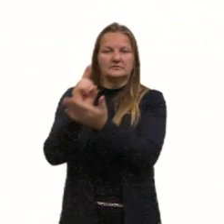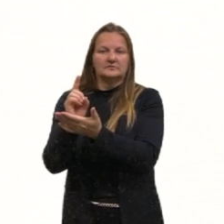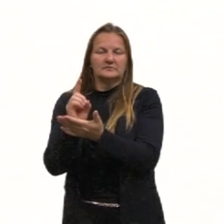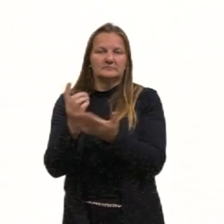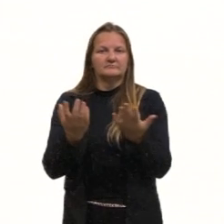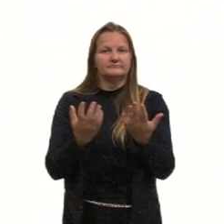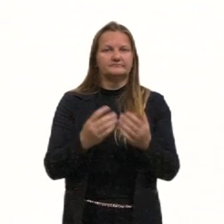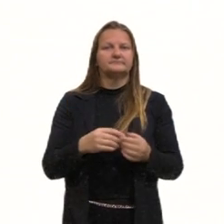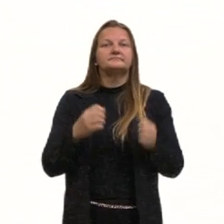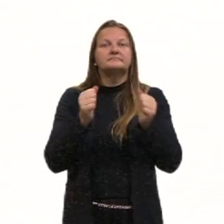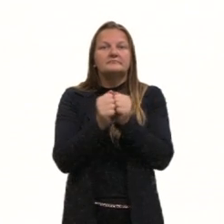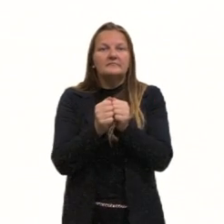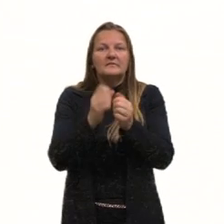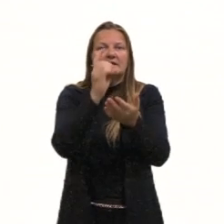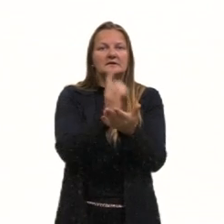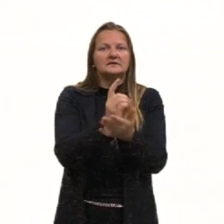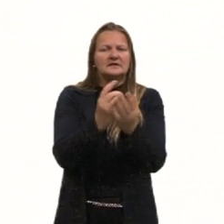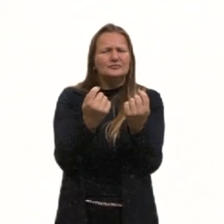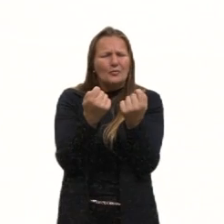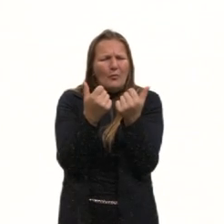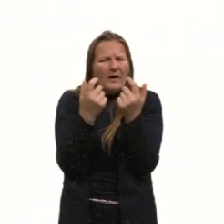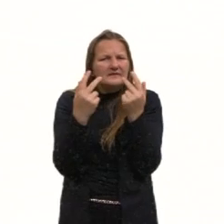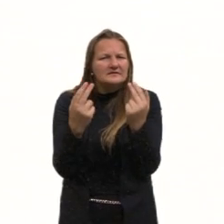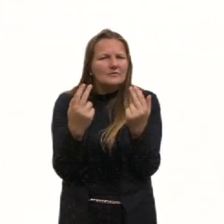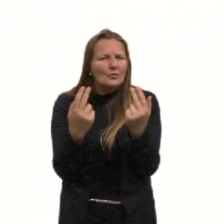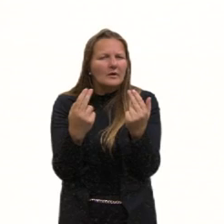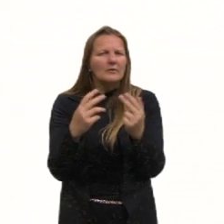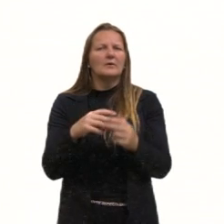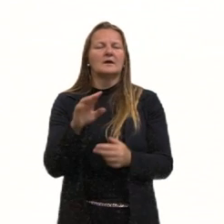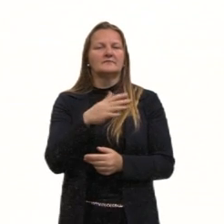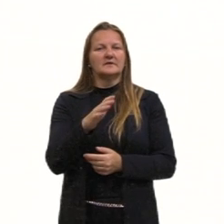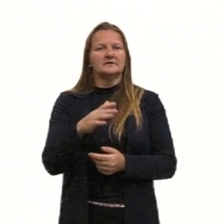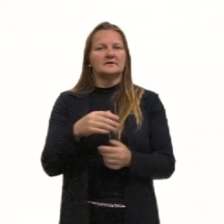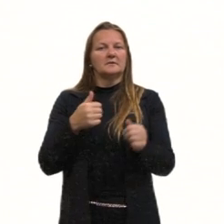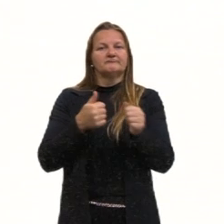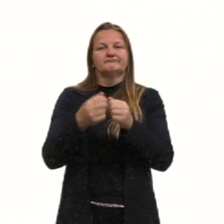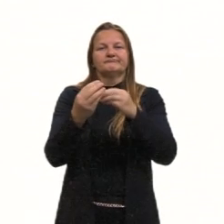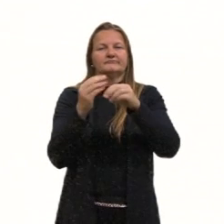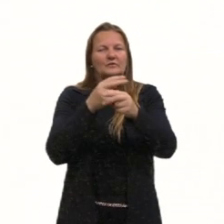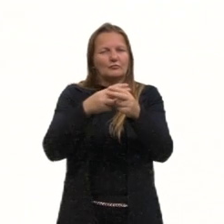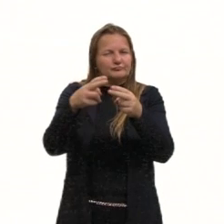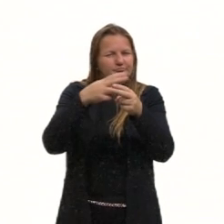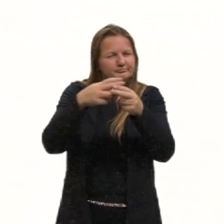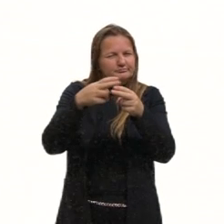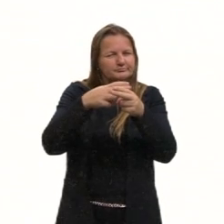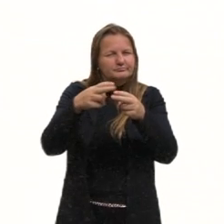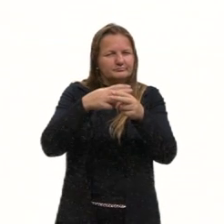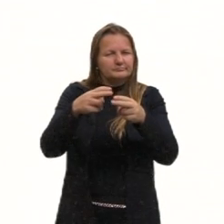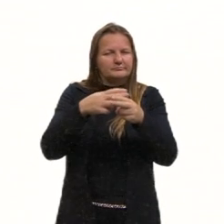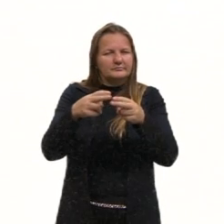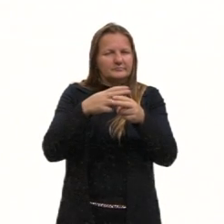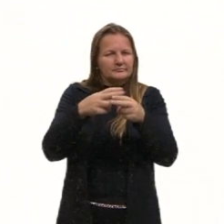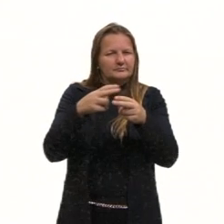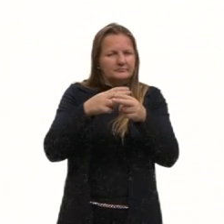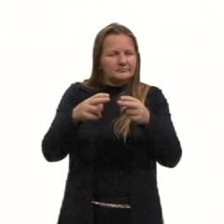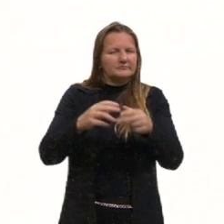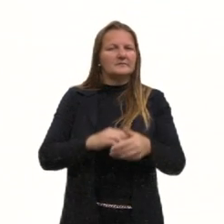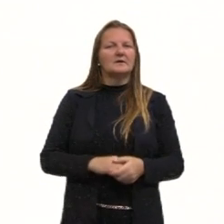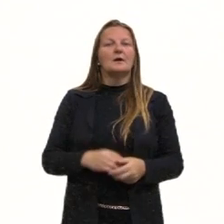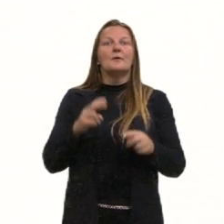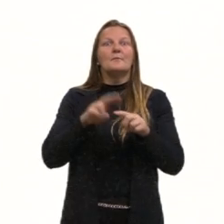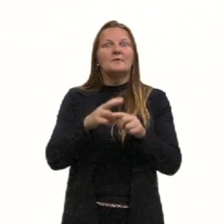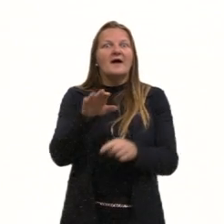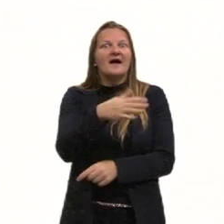até porque se for uma densidade muito parecida com a s né com o princípio ativo ela pode ser mascarada porque